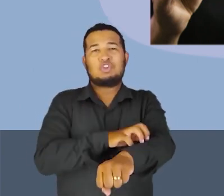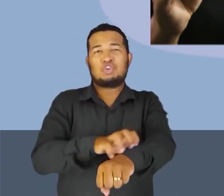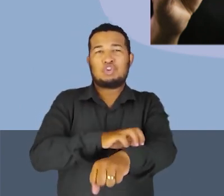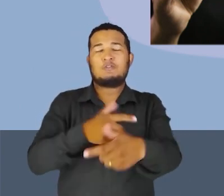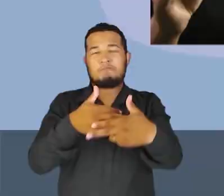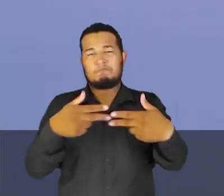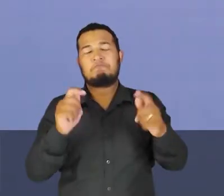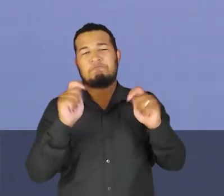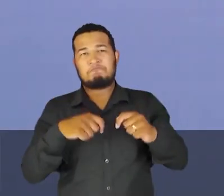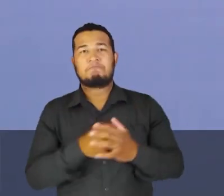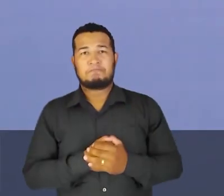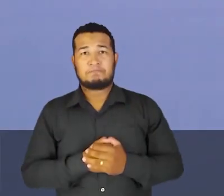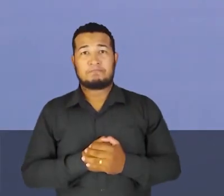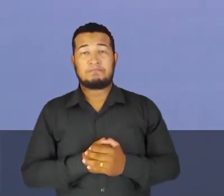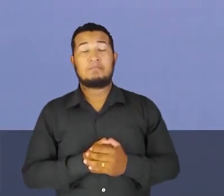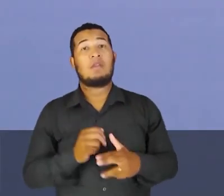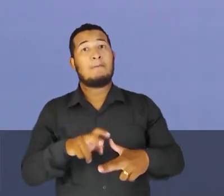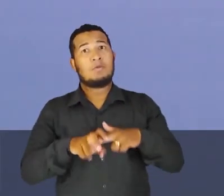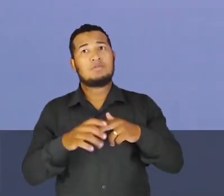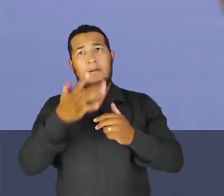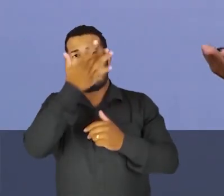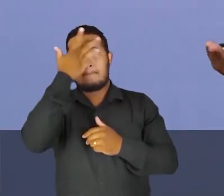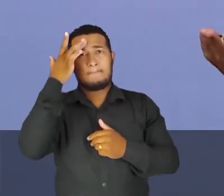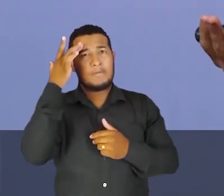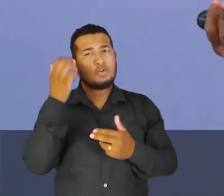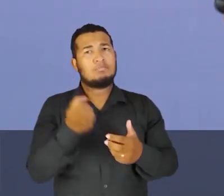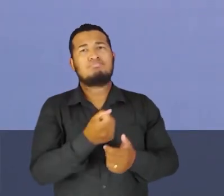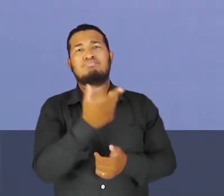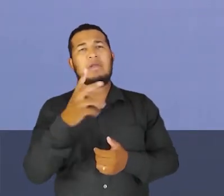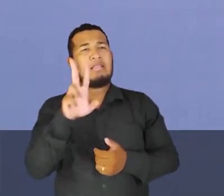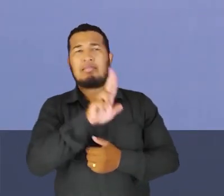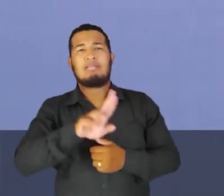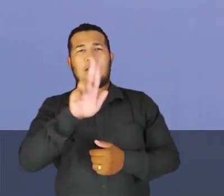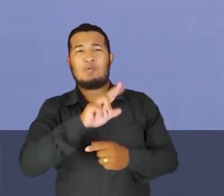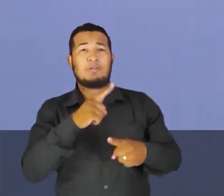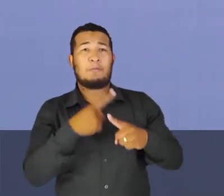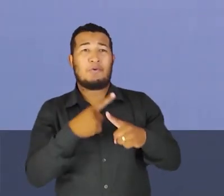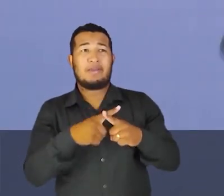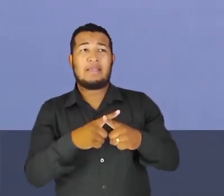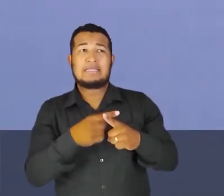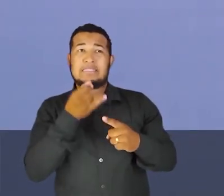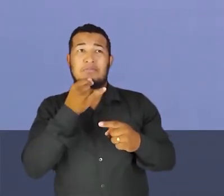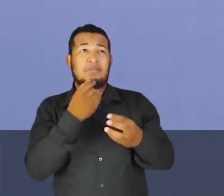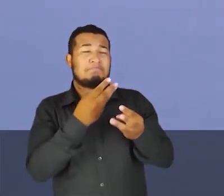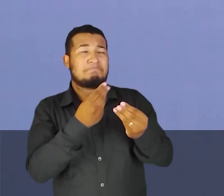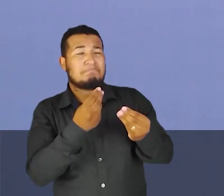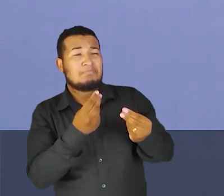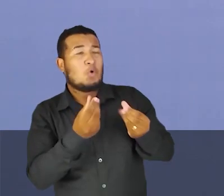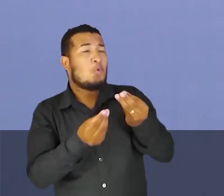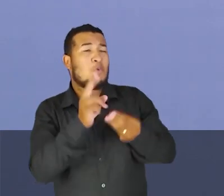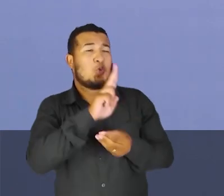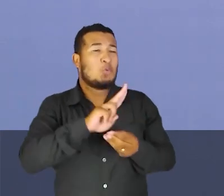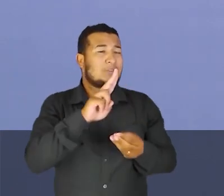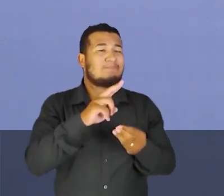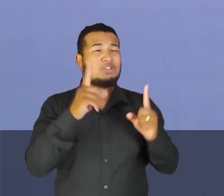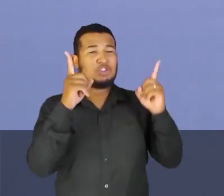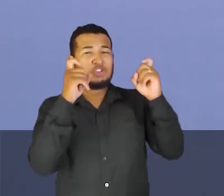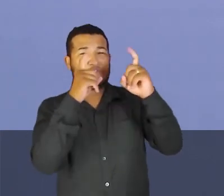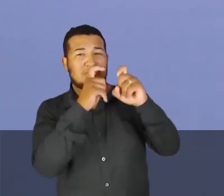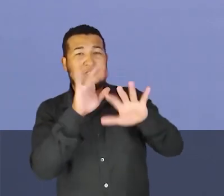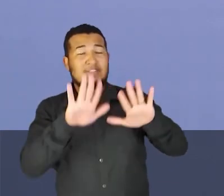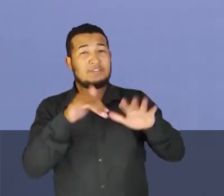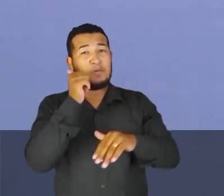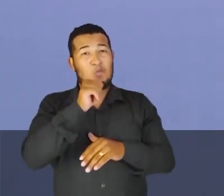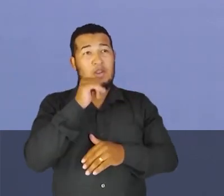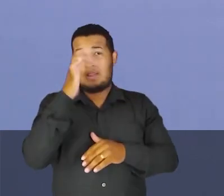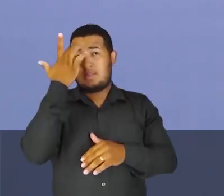alérgicas. Então, muitas pessoas não utilizam a camisinha feminina devido à não praticidade na hora da utilização. Às vezes as mulheres não